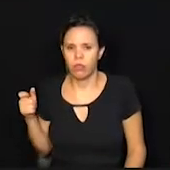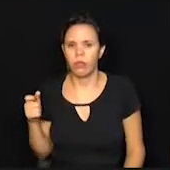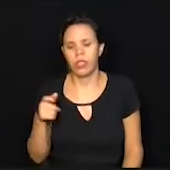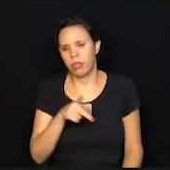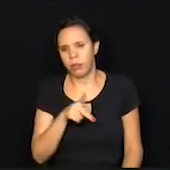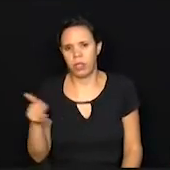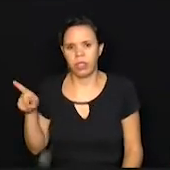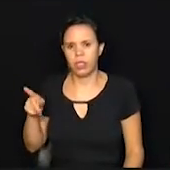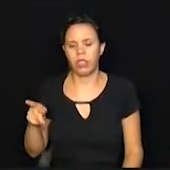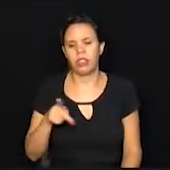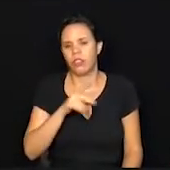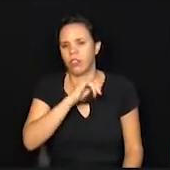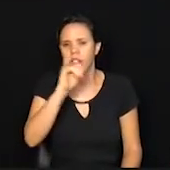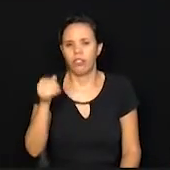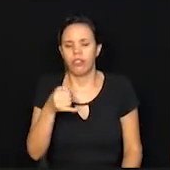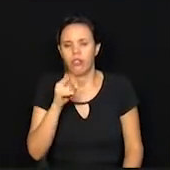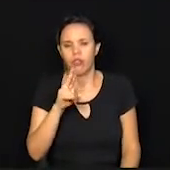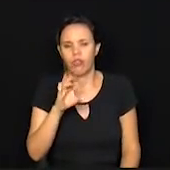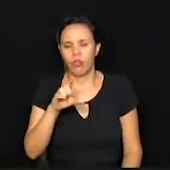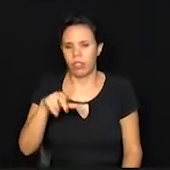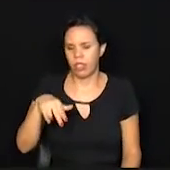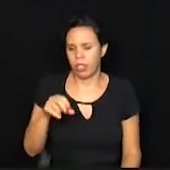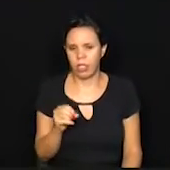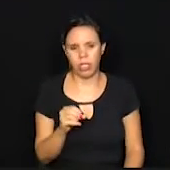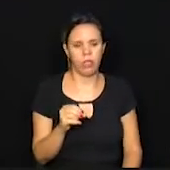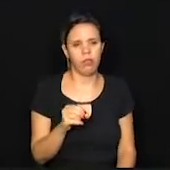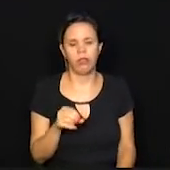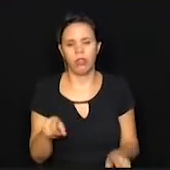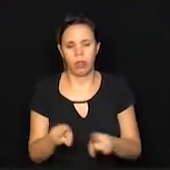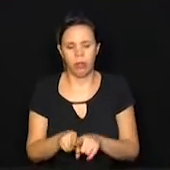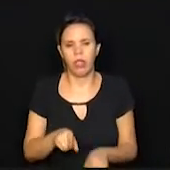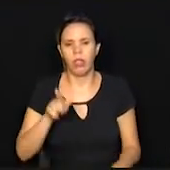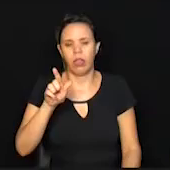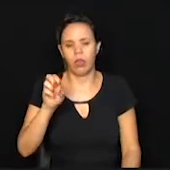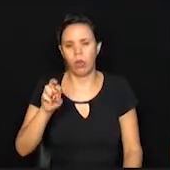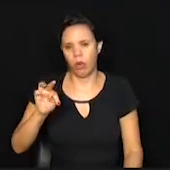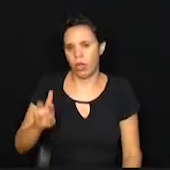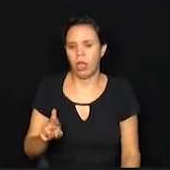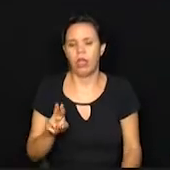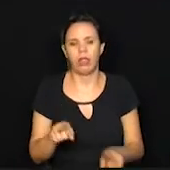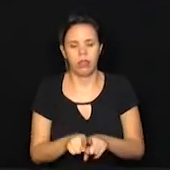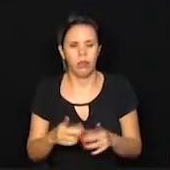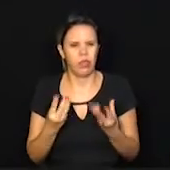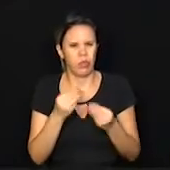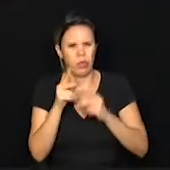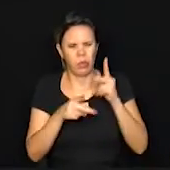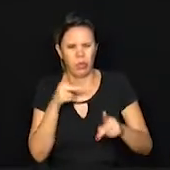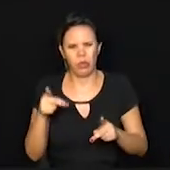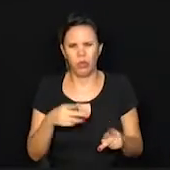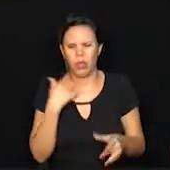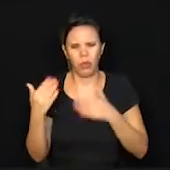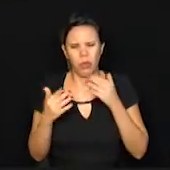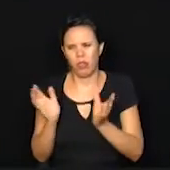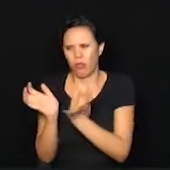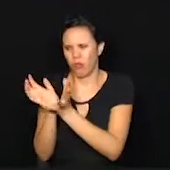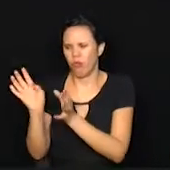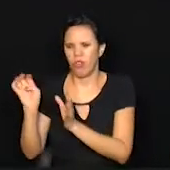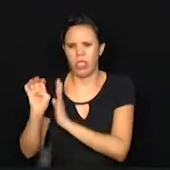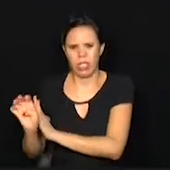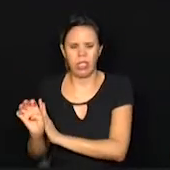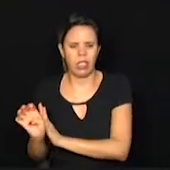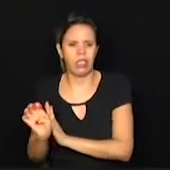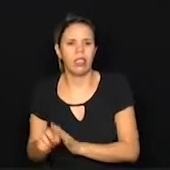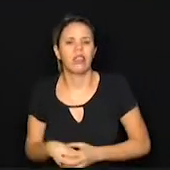morte do Goulart e para o assassino é de muita gente da esquerda mas com esse plano